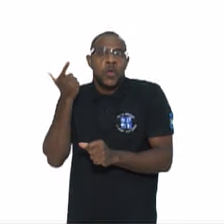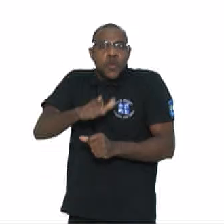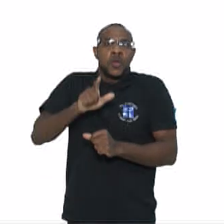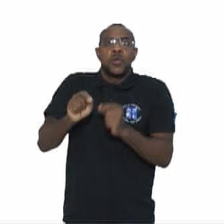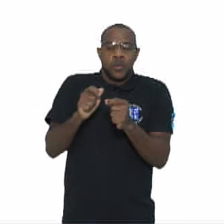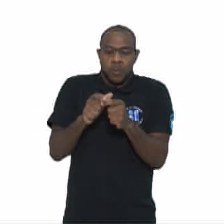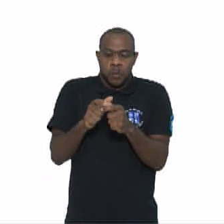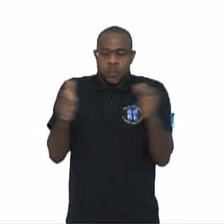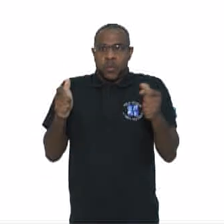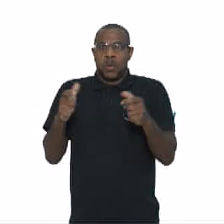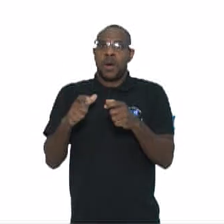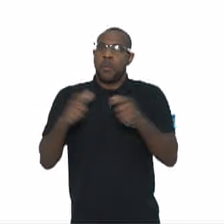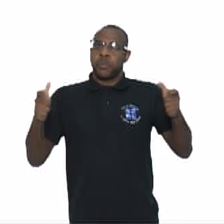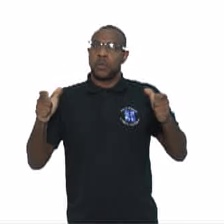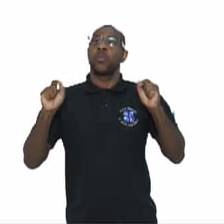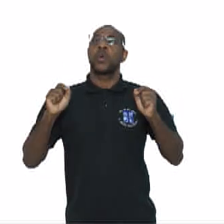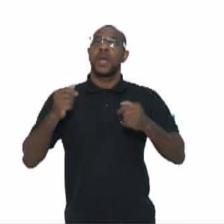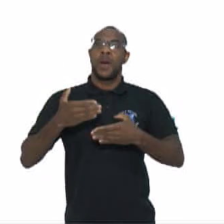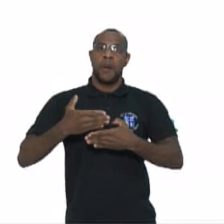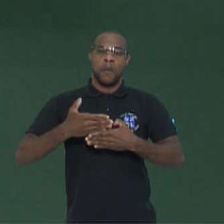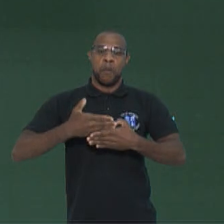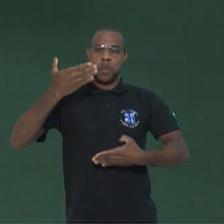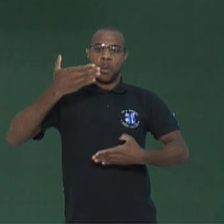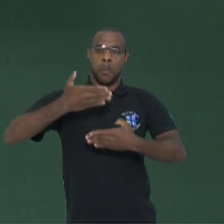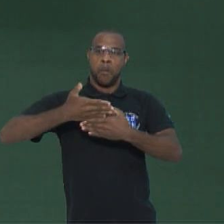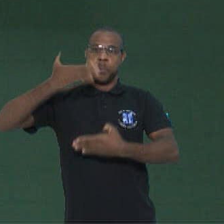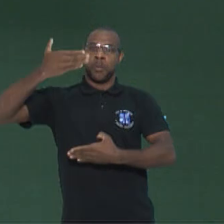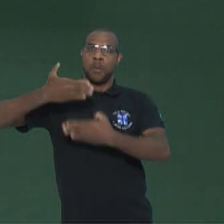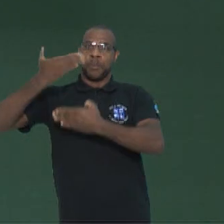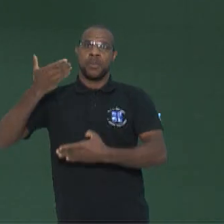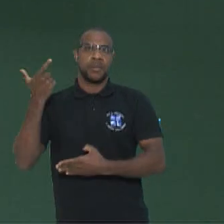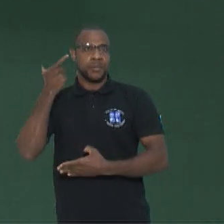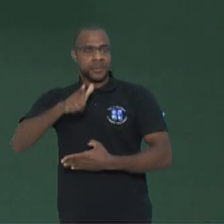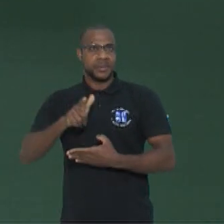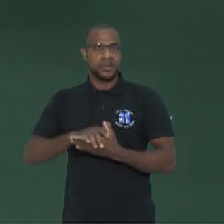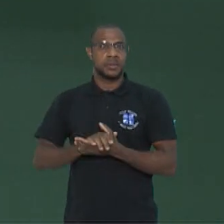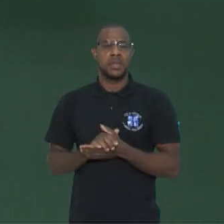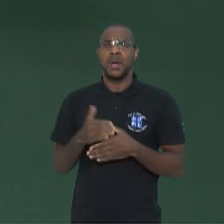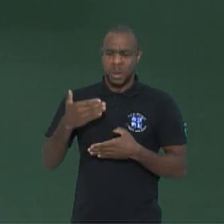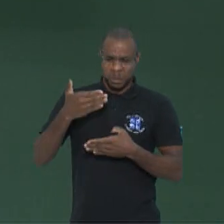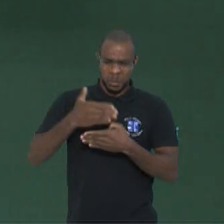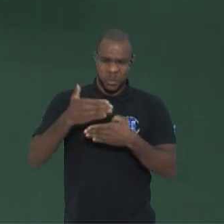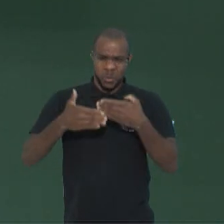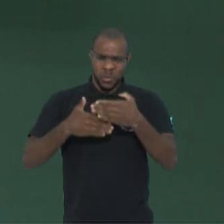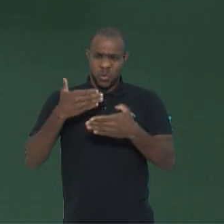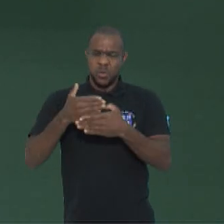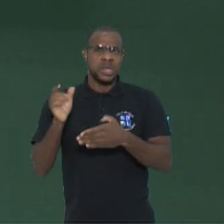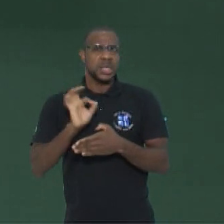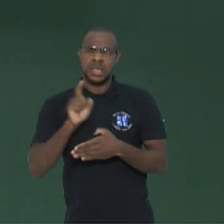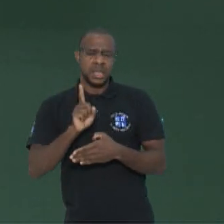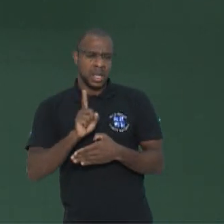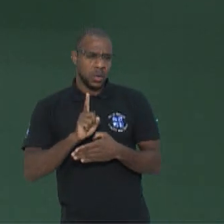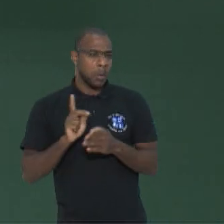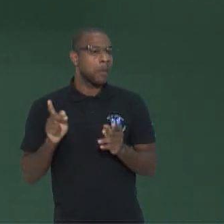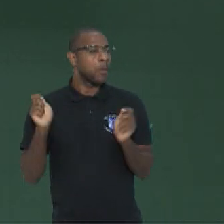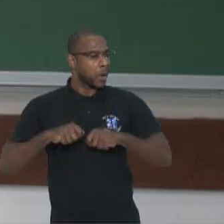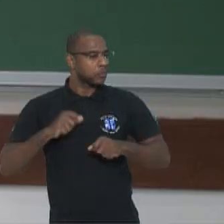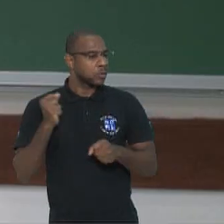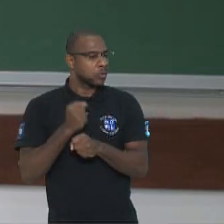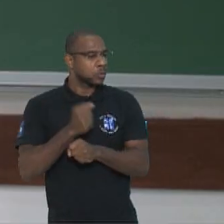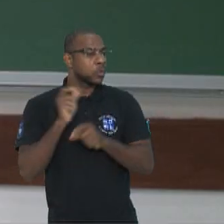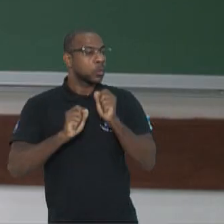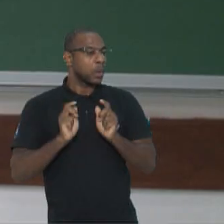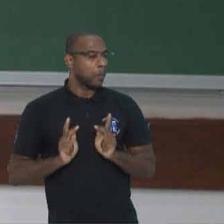maiores muros. Muros não. Podemos construir pontes, né? Então